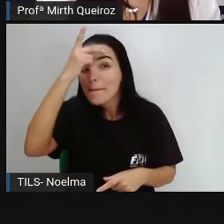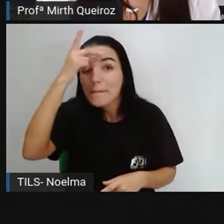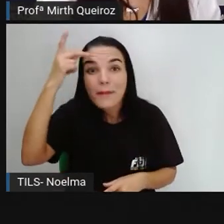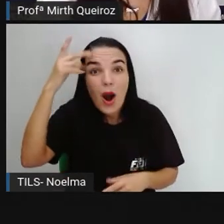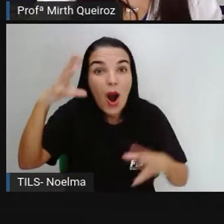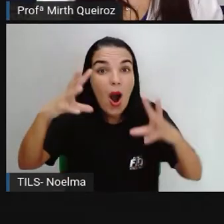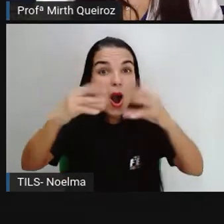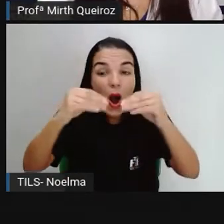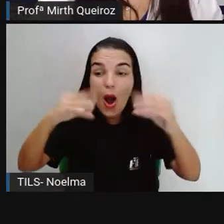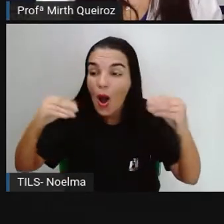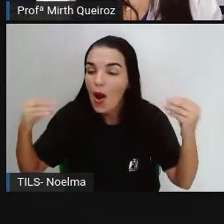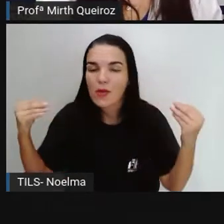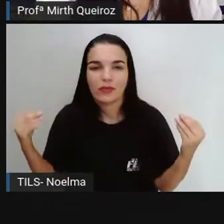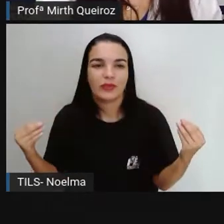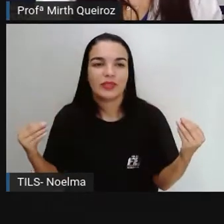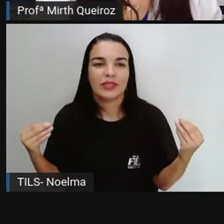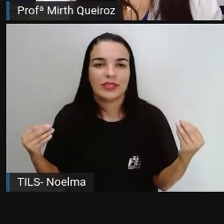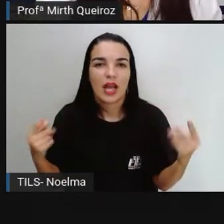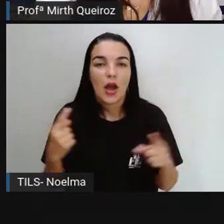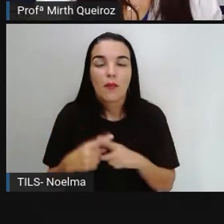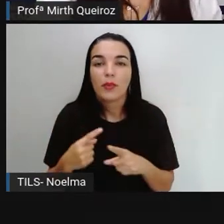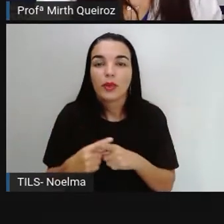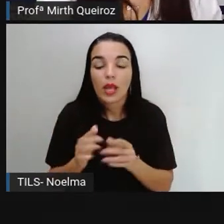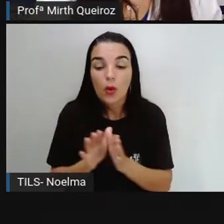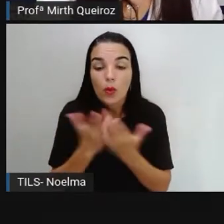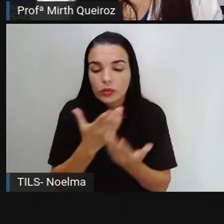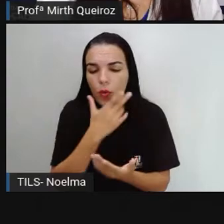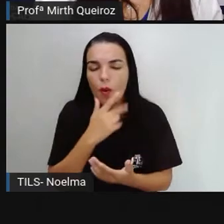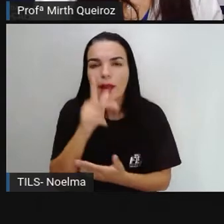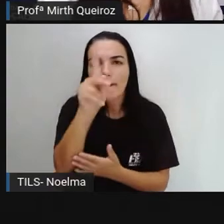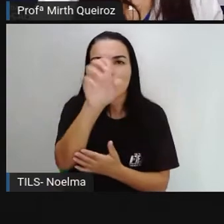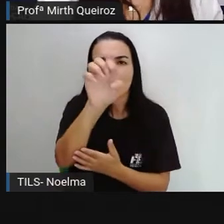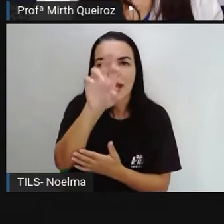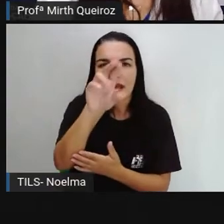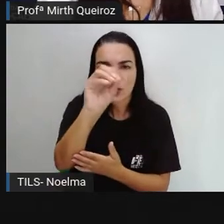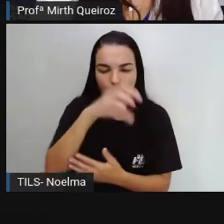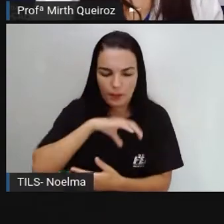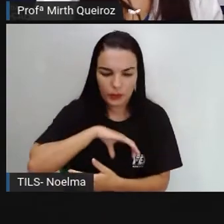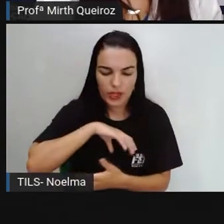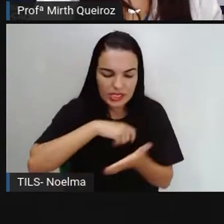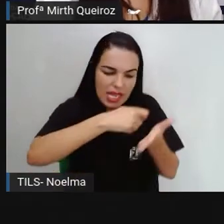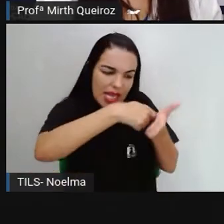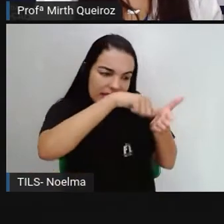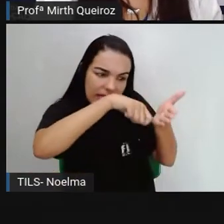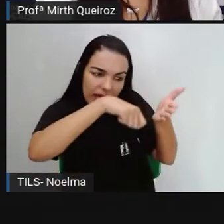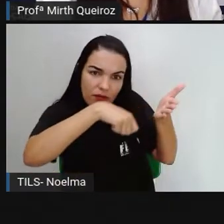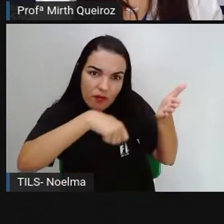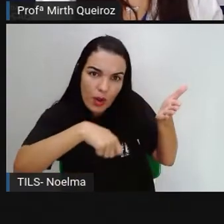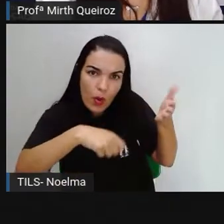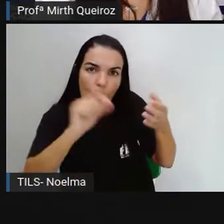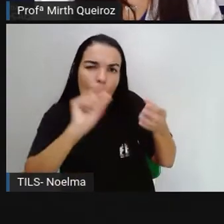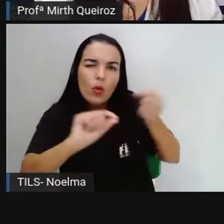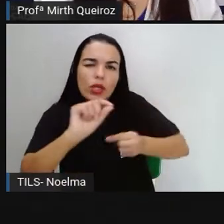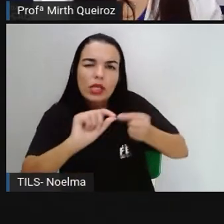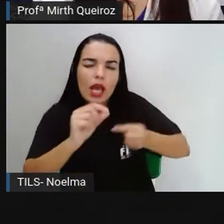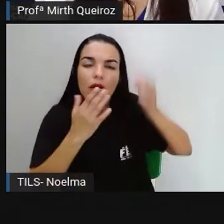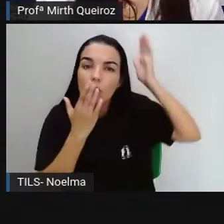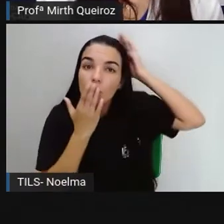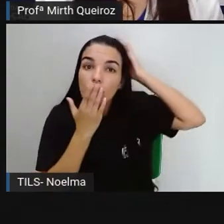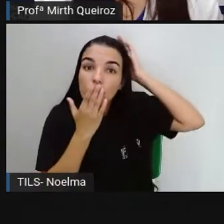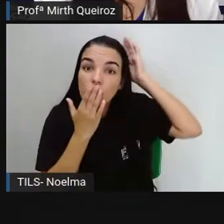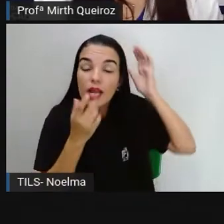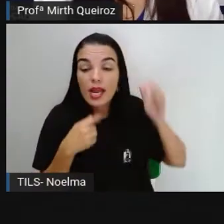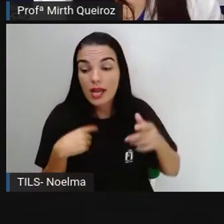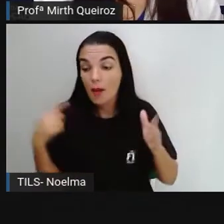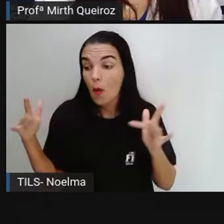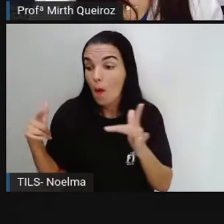povos indígenas. Quando Pero Vaz de Caminha descreveu essa população indígena, o índio naquela época, ele descreveu o primeiro que